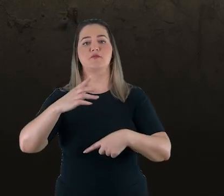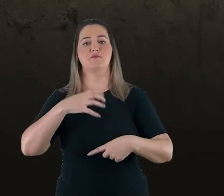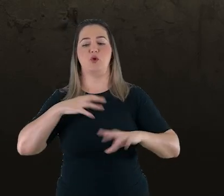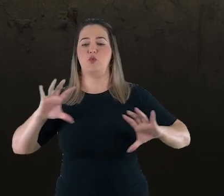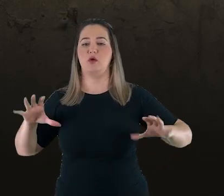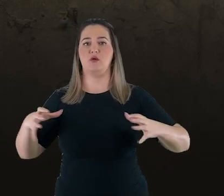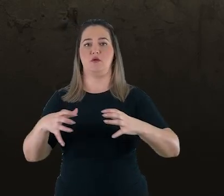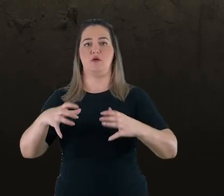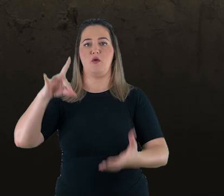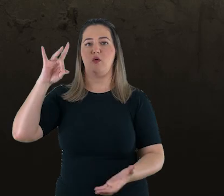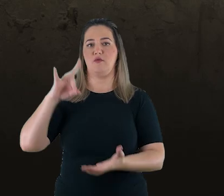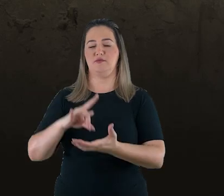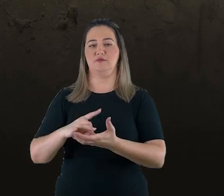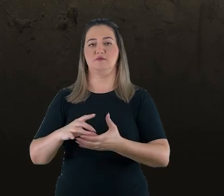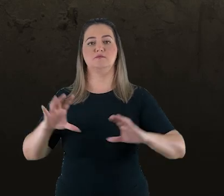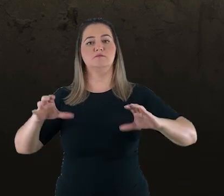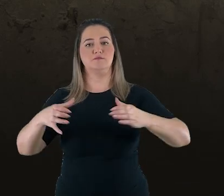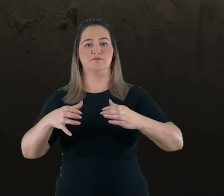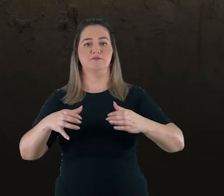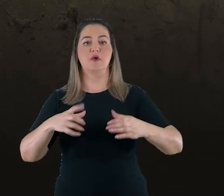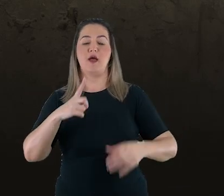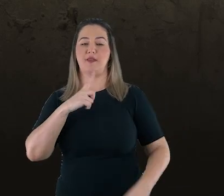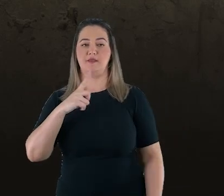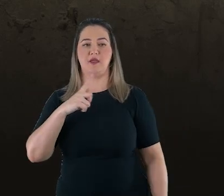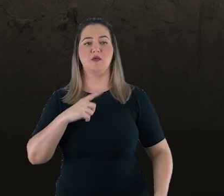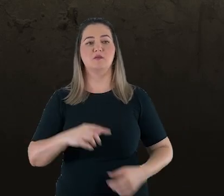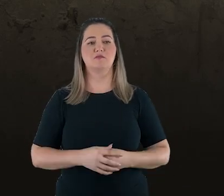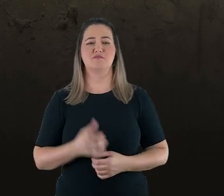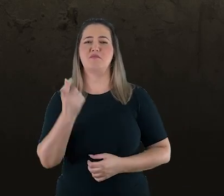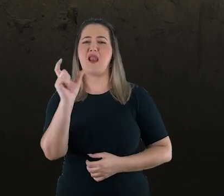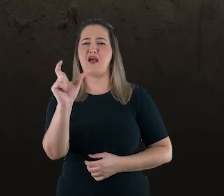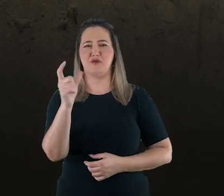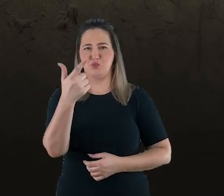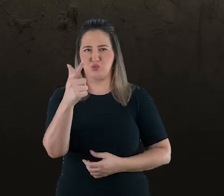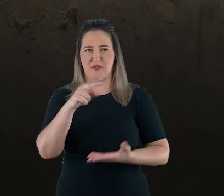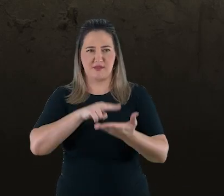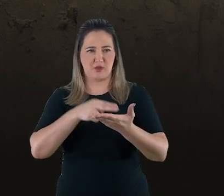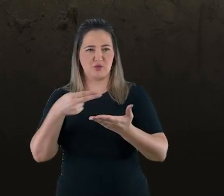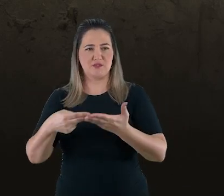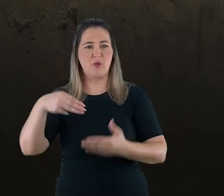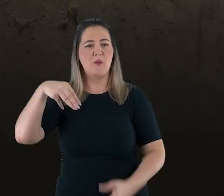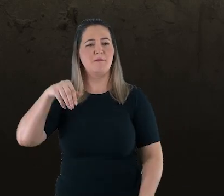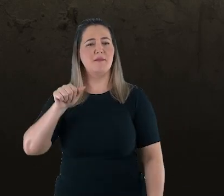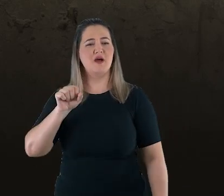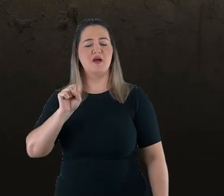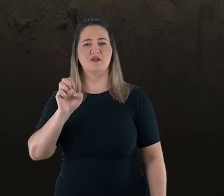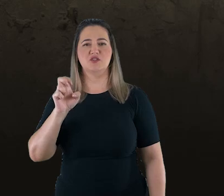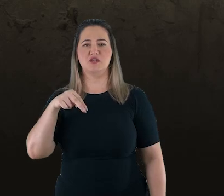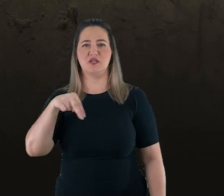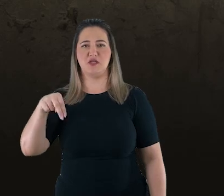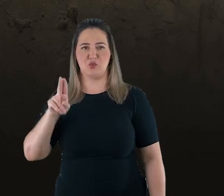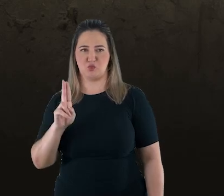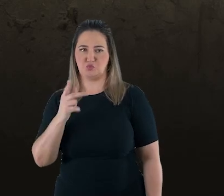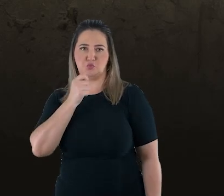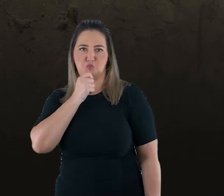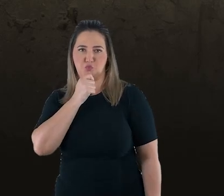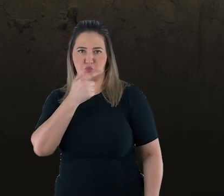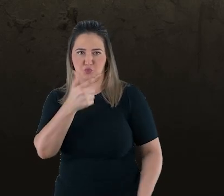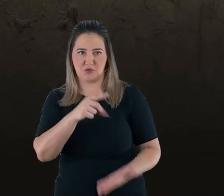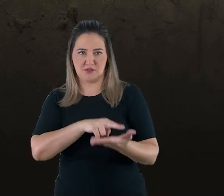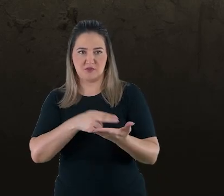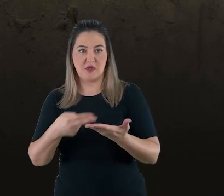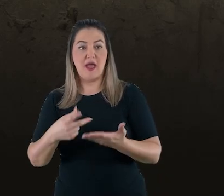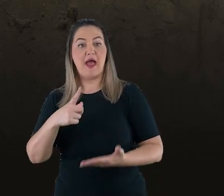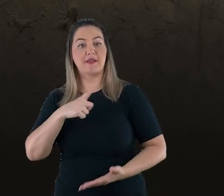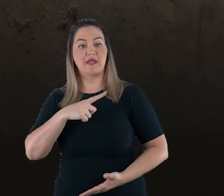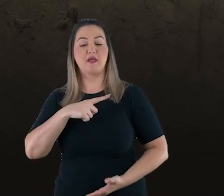séquito oficial. Como macheno, uma palavra que nós não conseguimos traduzir, temos o oficial, aí aparece o nome